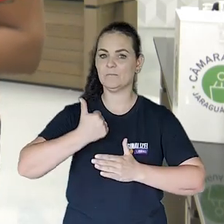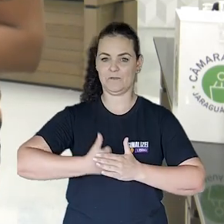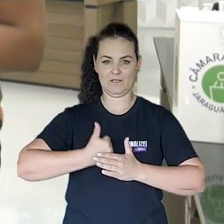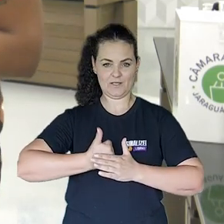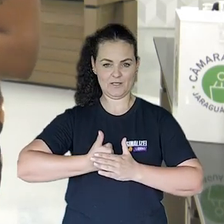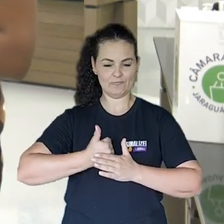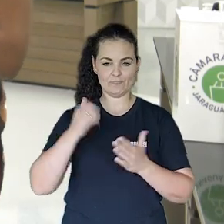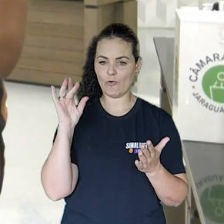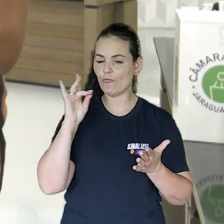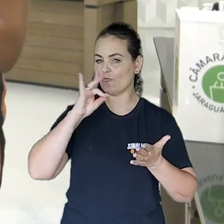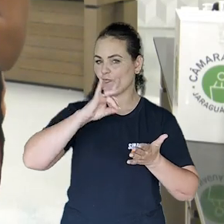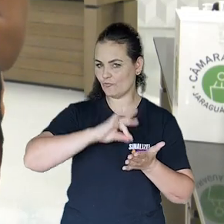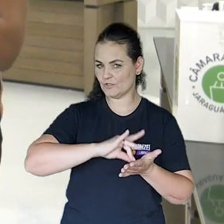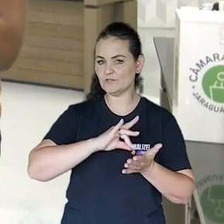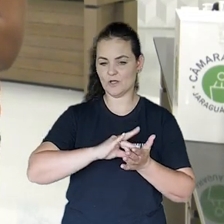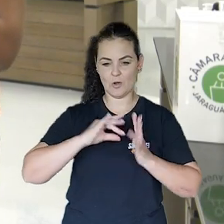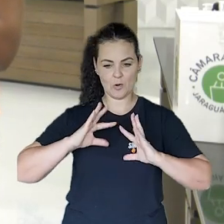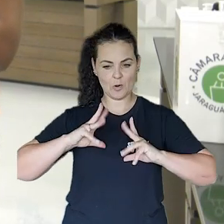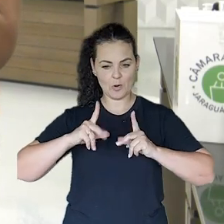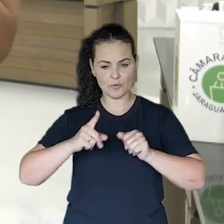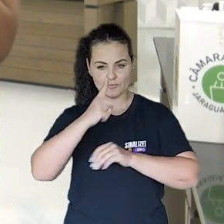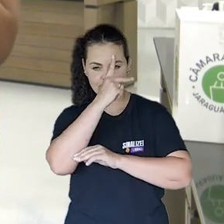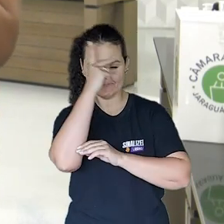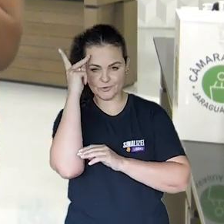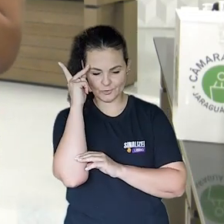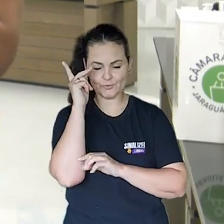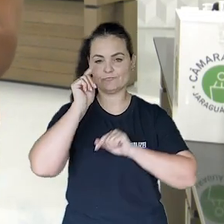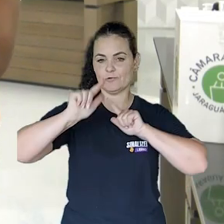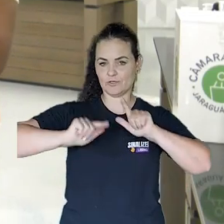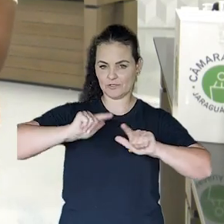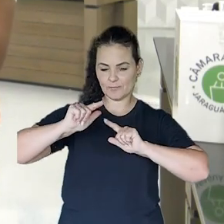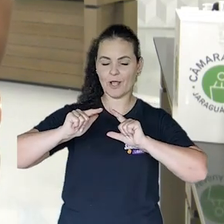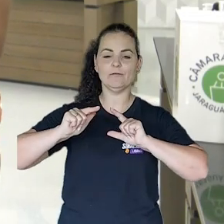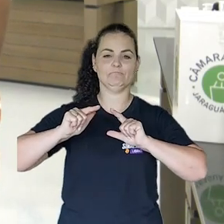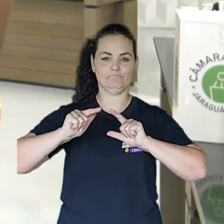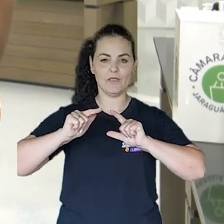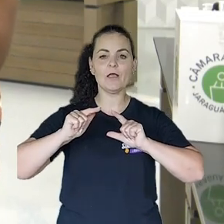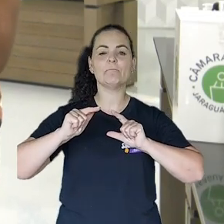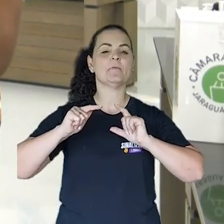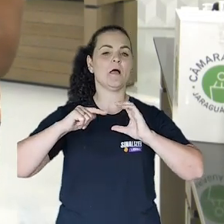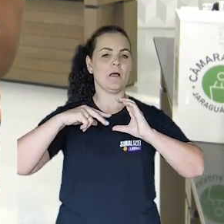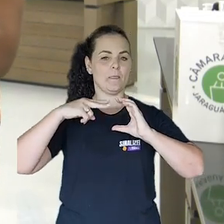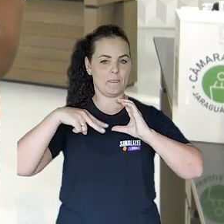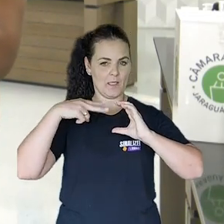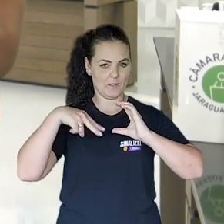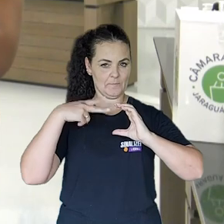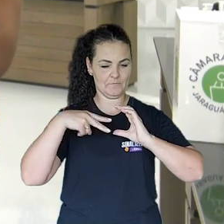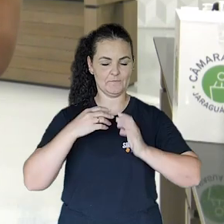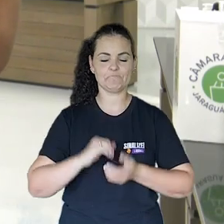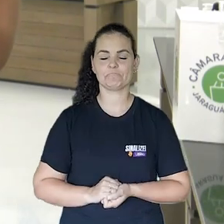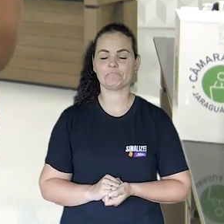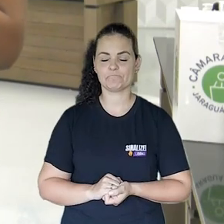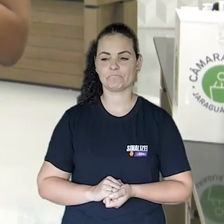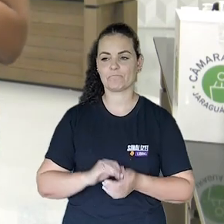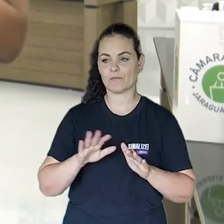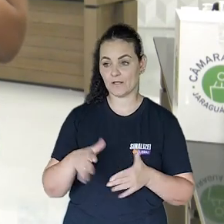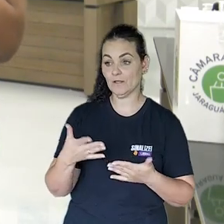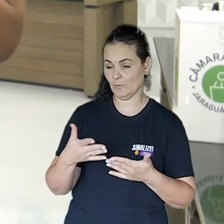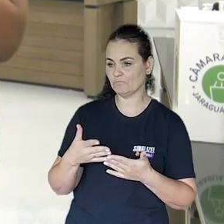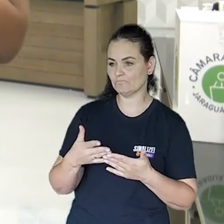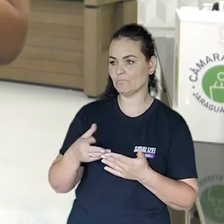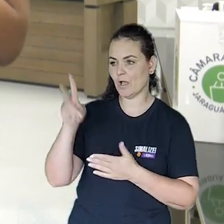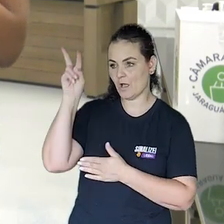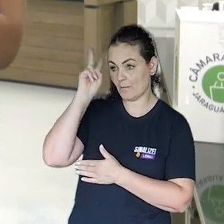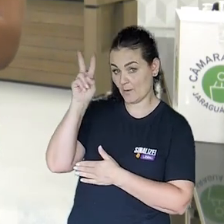Vereador Mirim. Joel, então, antes de falarmos aqui os nomes, só vamos relembrar que já temos, né, a escola SESI, que não